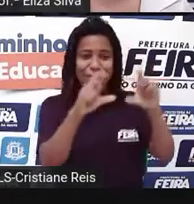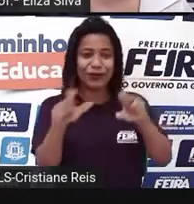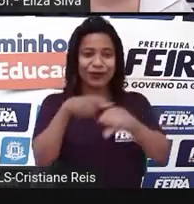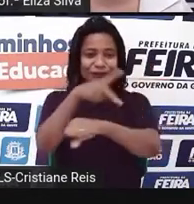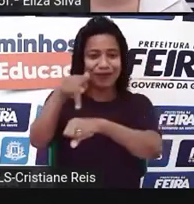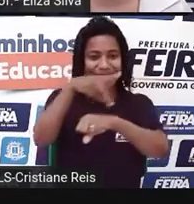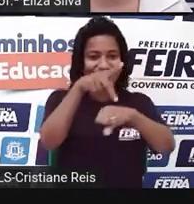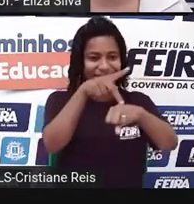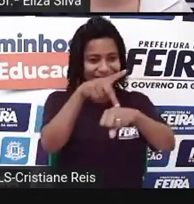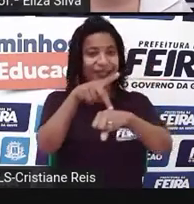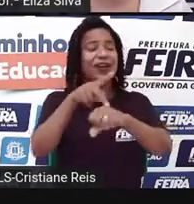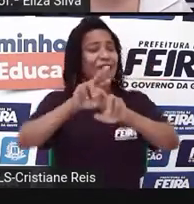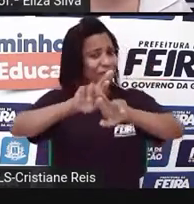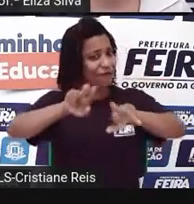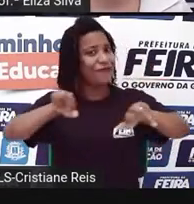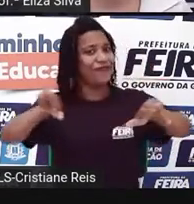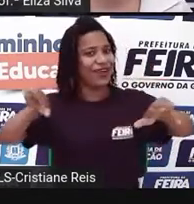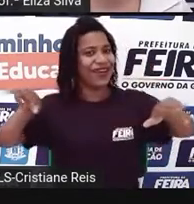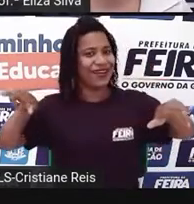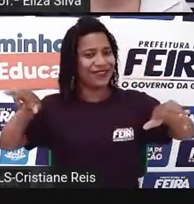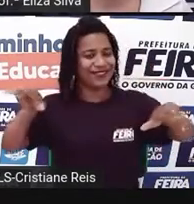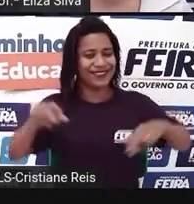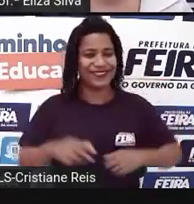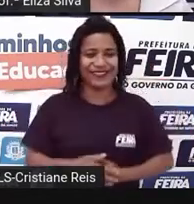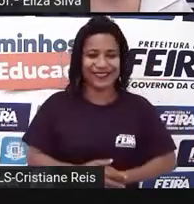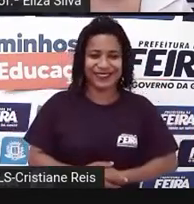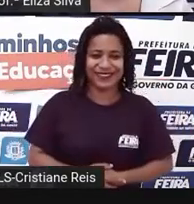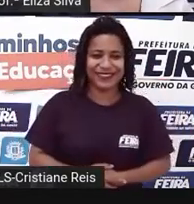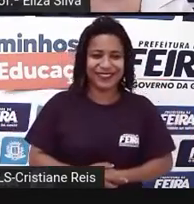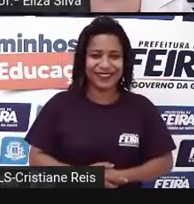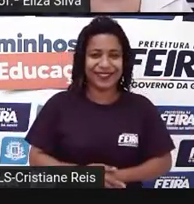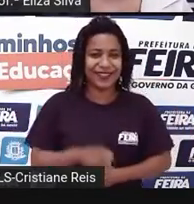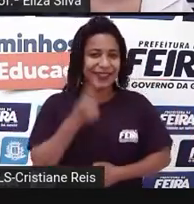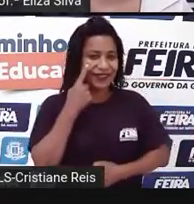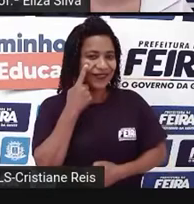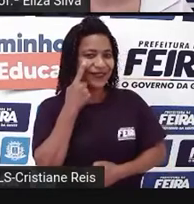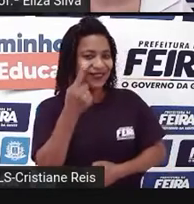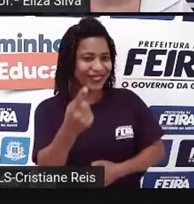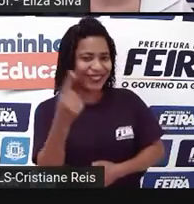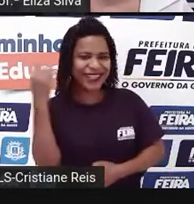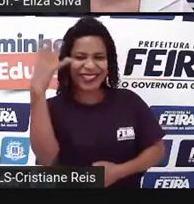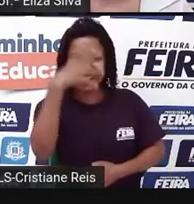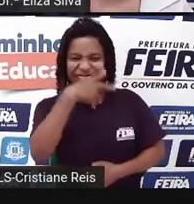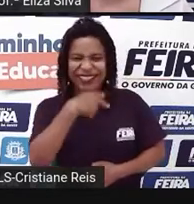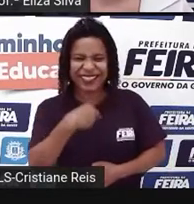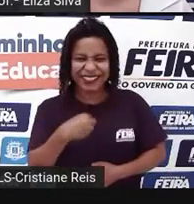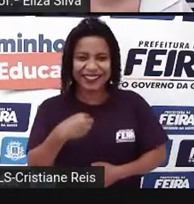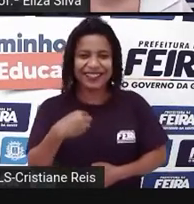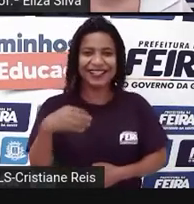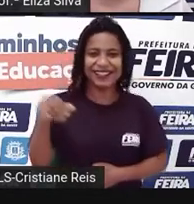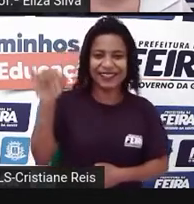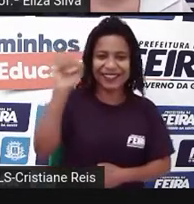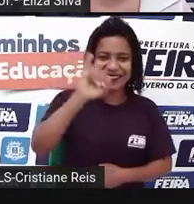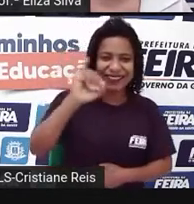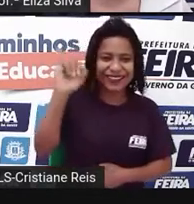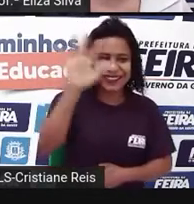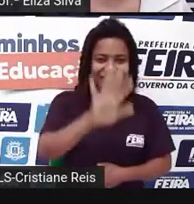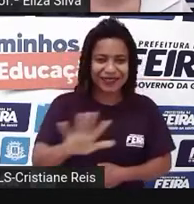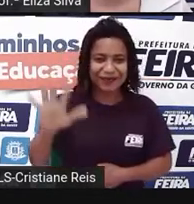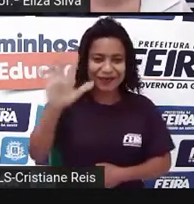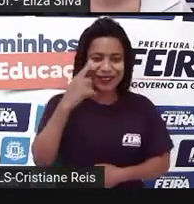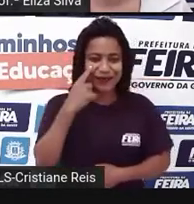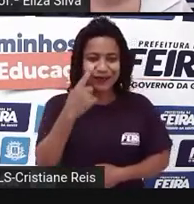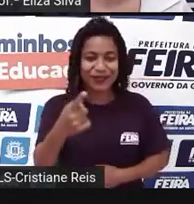nas nacionalidades. Ok, students? Olha que imagem maravilhosa, hein? Este calor que está fazendo hoje,